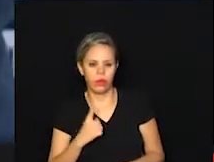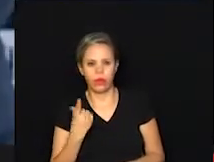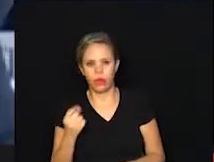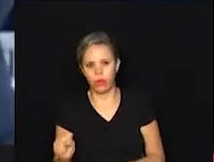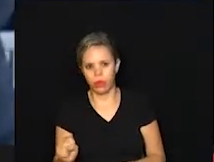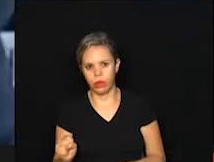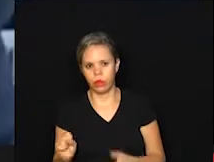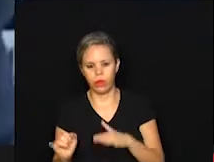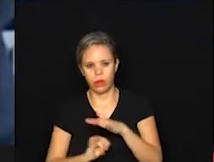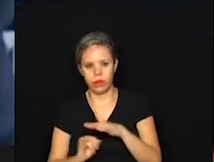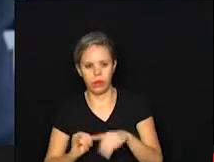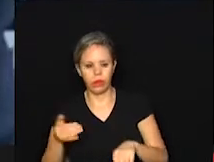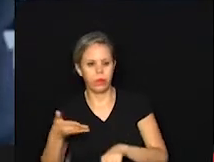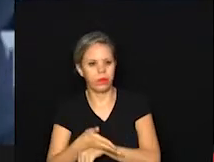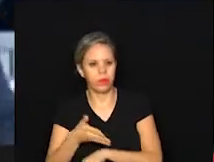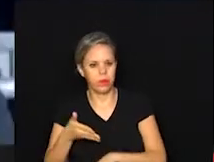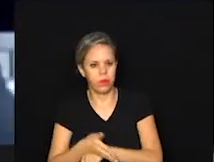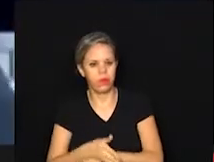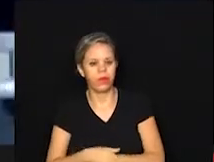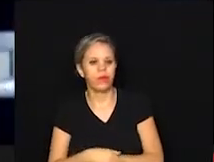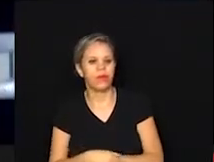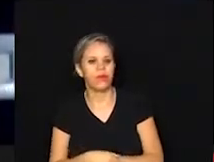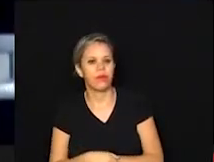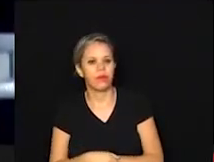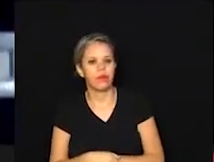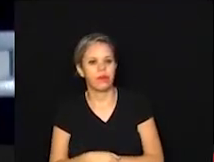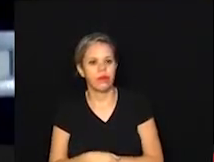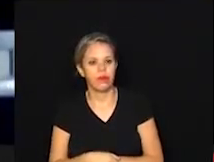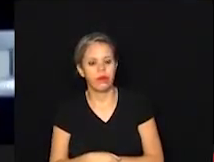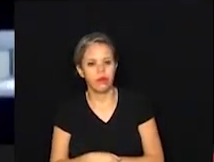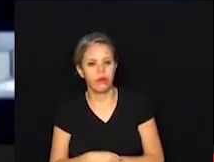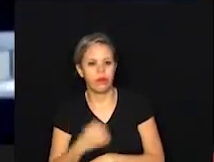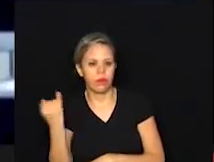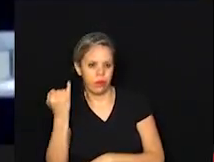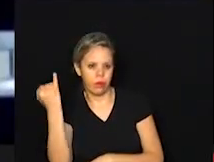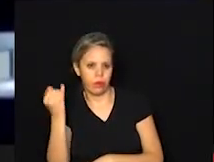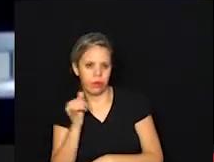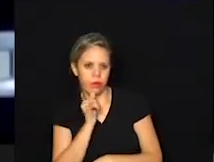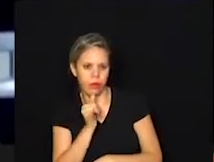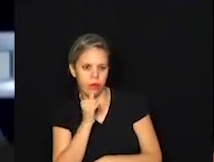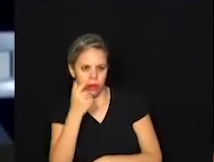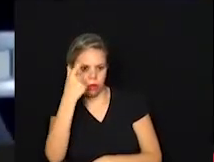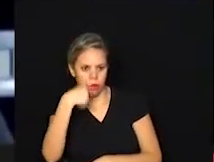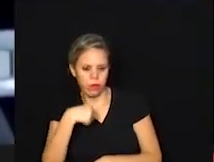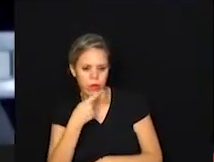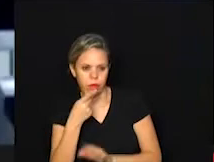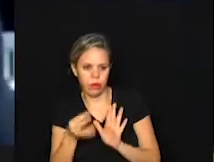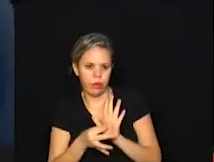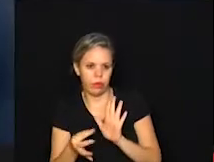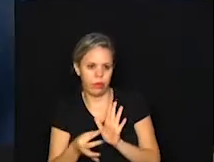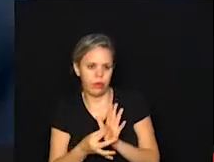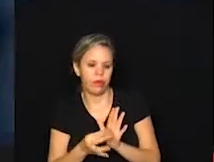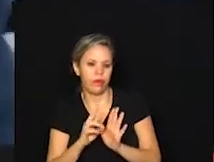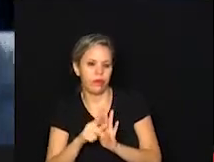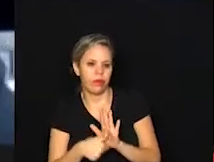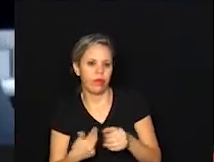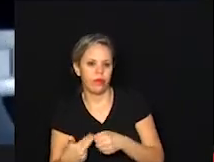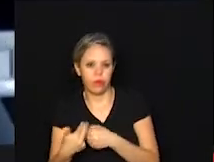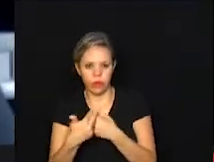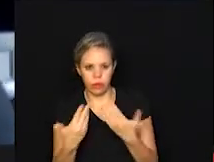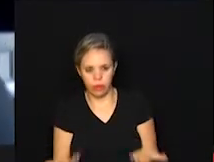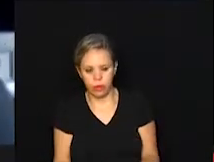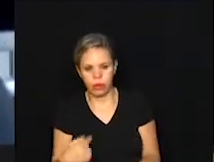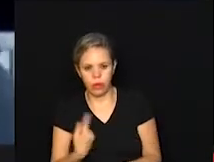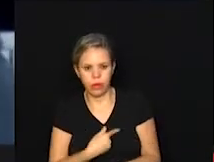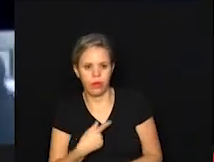18 entidades participando. Então, é importante eu colocar isso, entre elas a Unicamp, que a